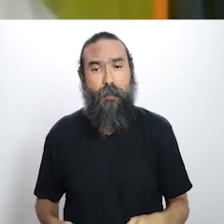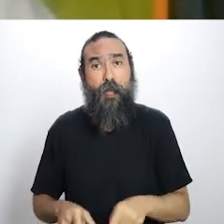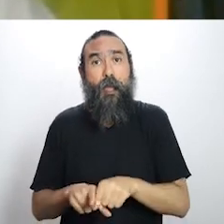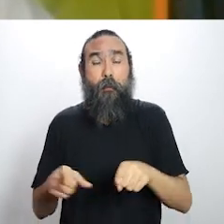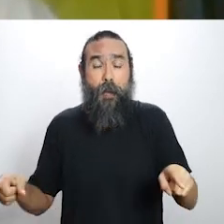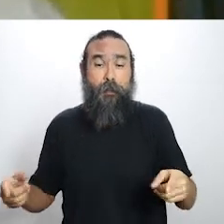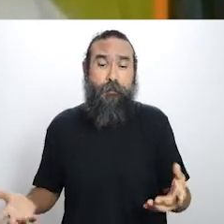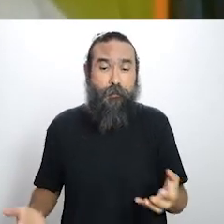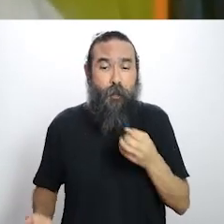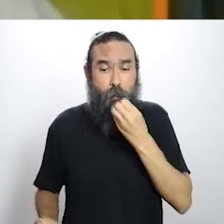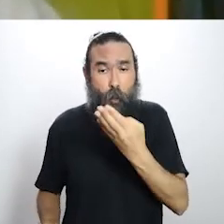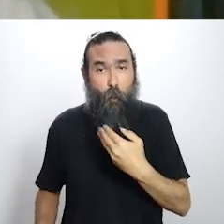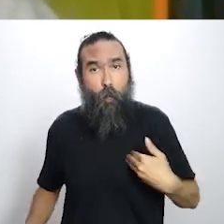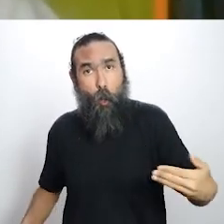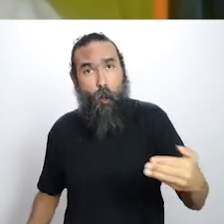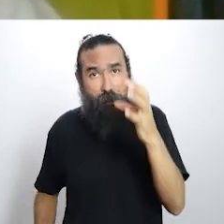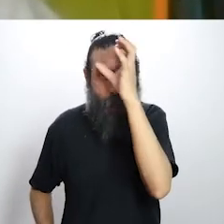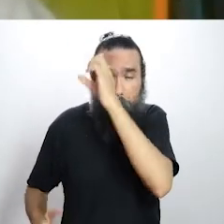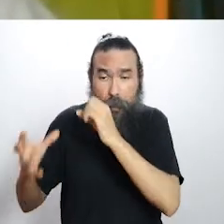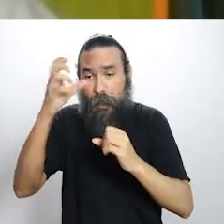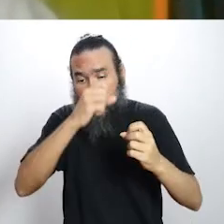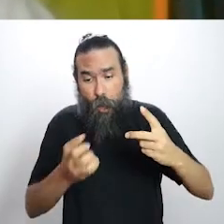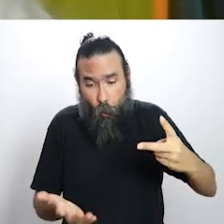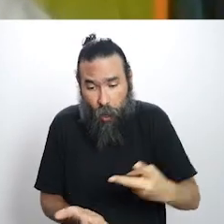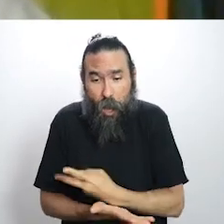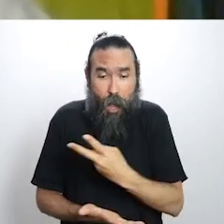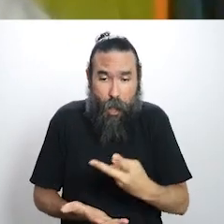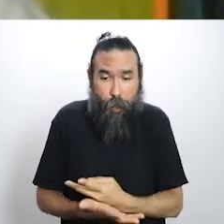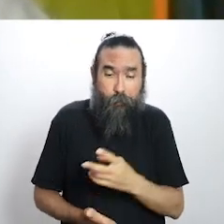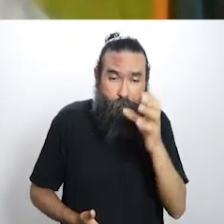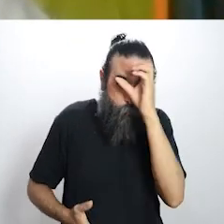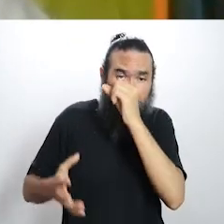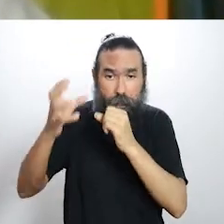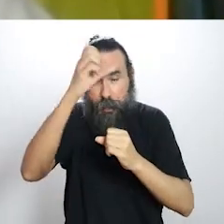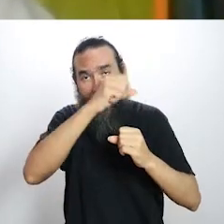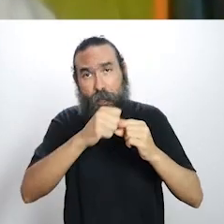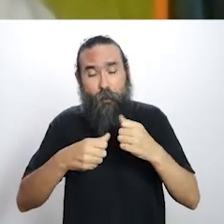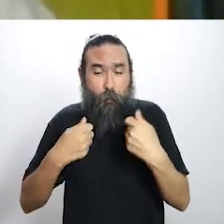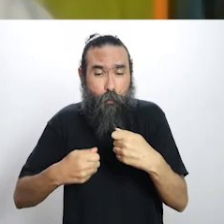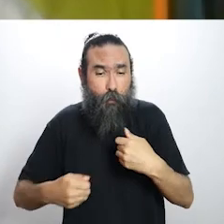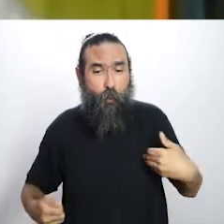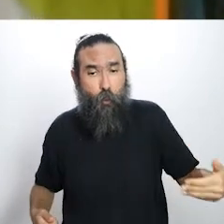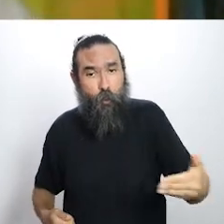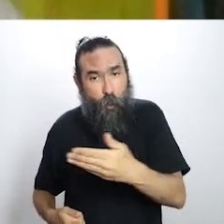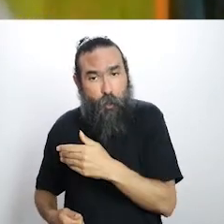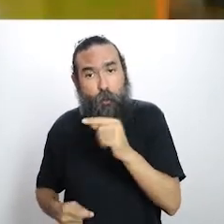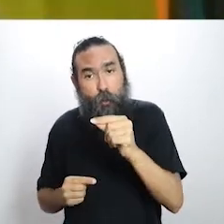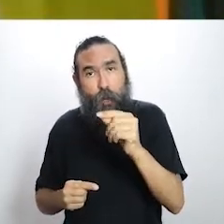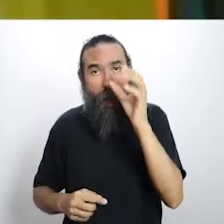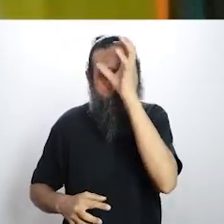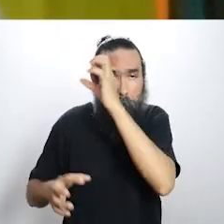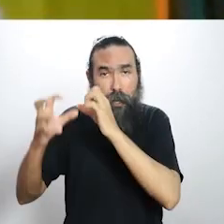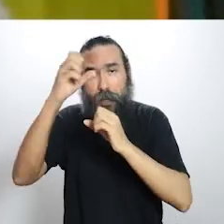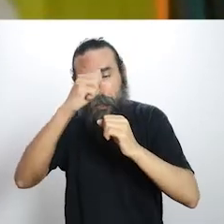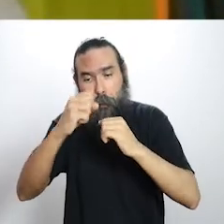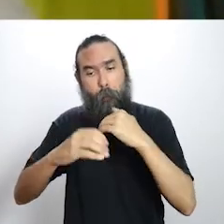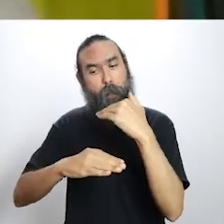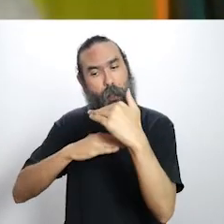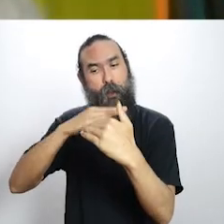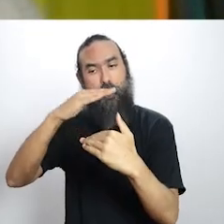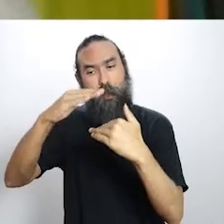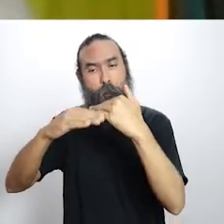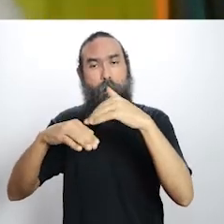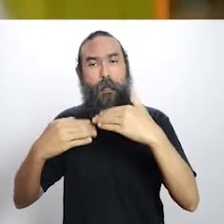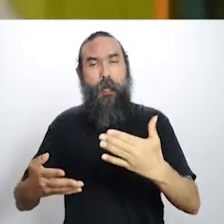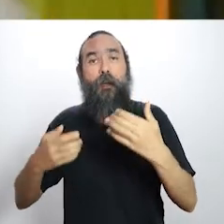Mas, bom, a gente aprende com os erros, e acho que todo mundo tem que ir aprendendo a ir melhorando. Então,